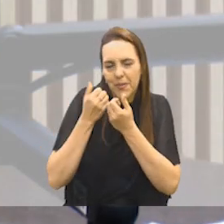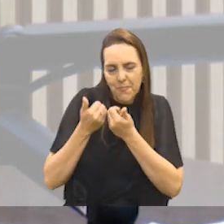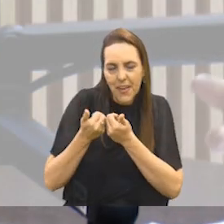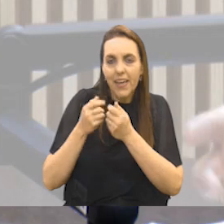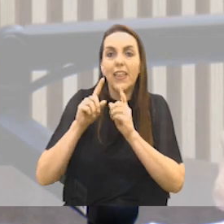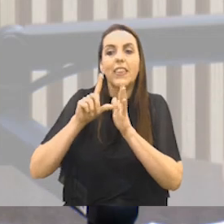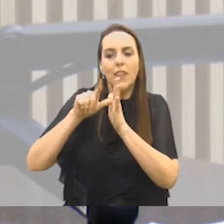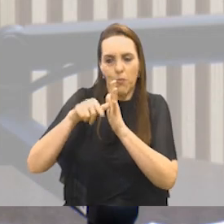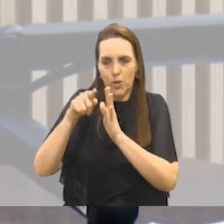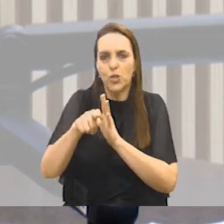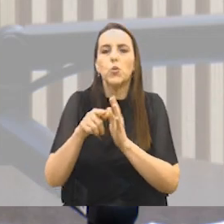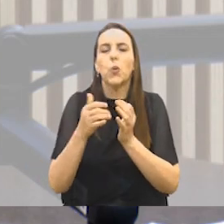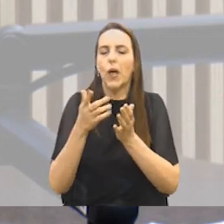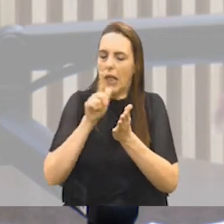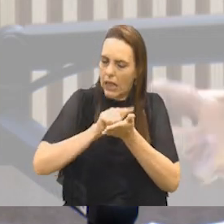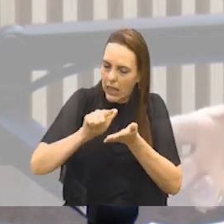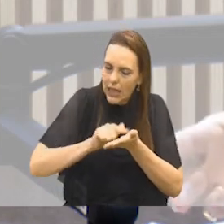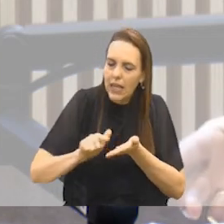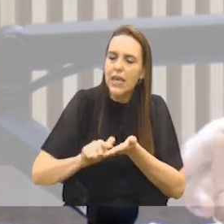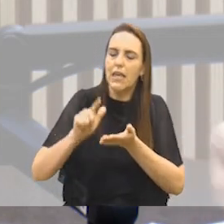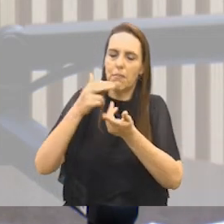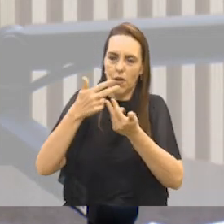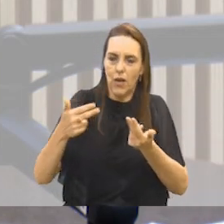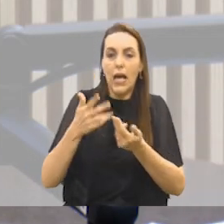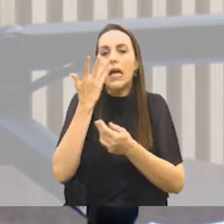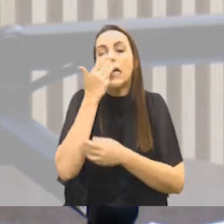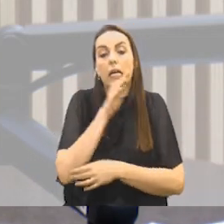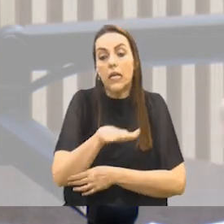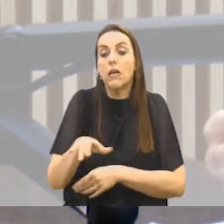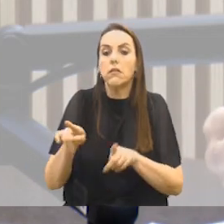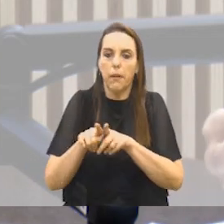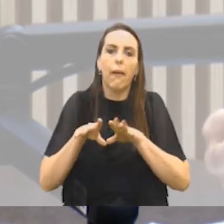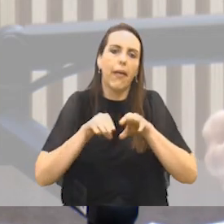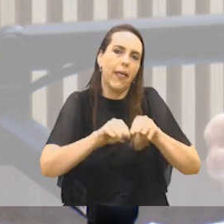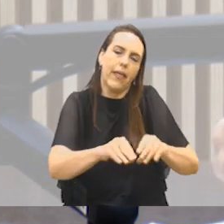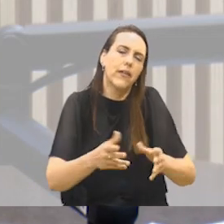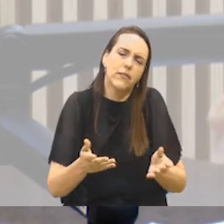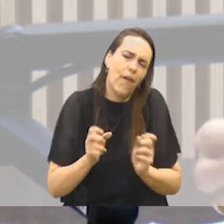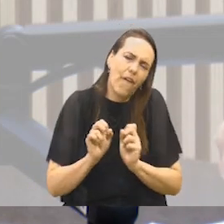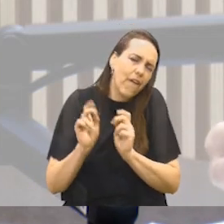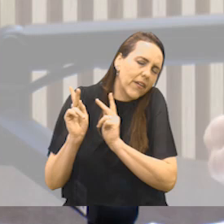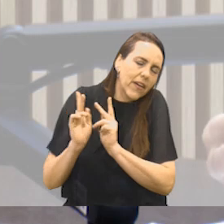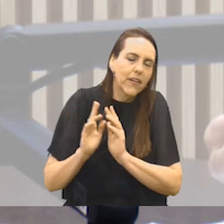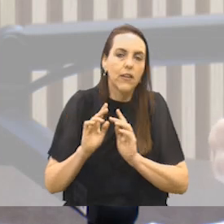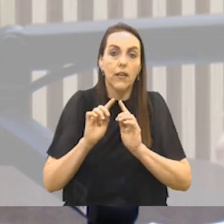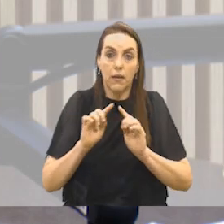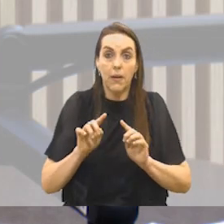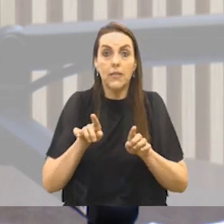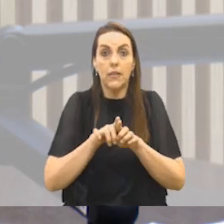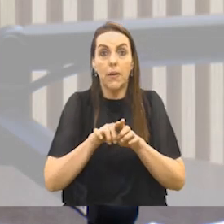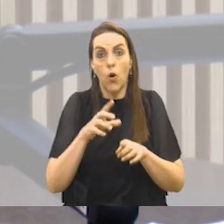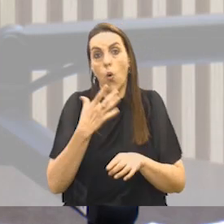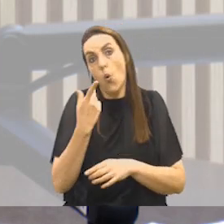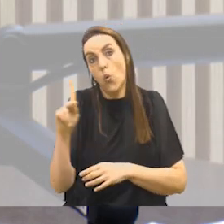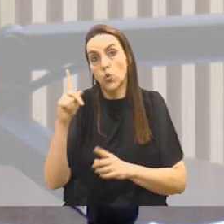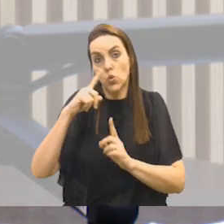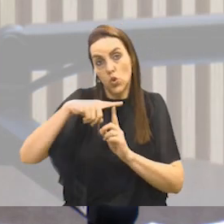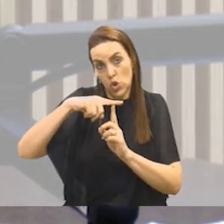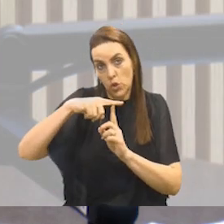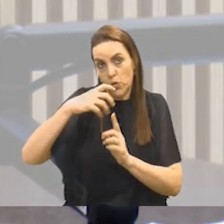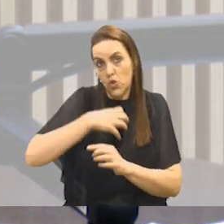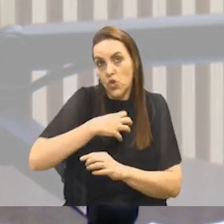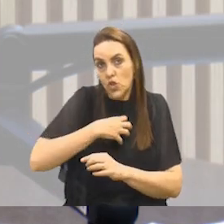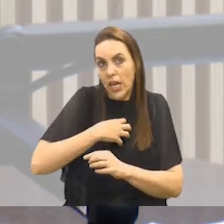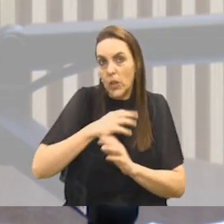você higieniza novamente, né? Ou então uma criança também. Mas outra forma de higienizar o cristal também é